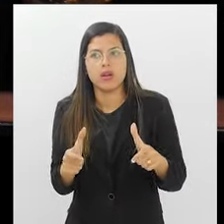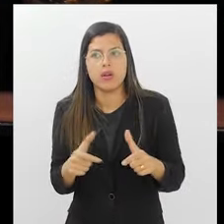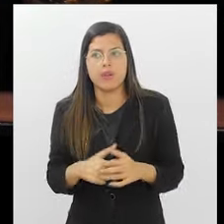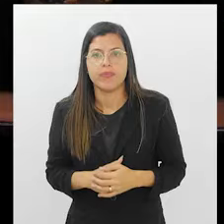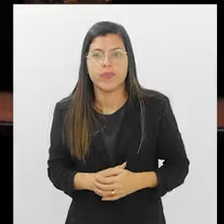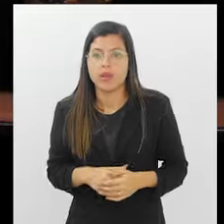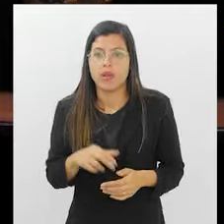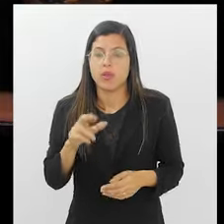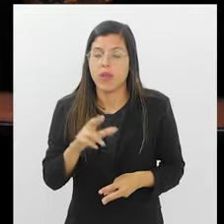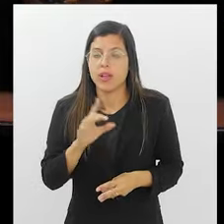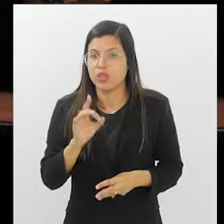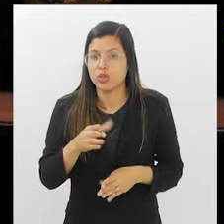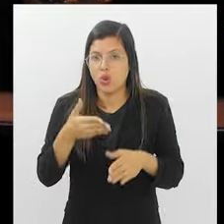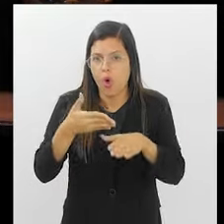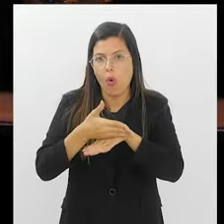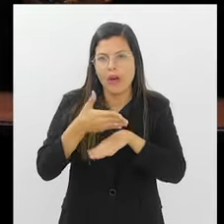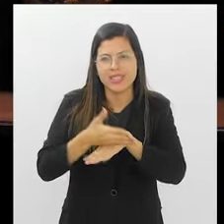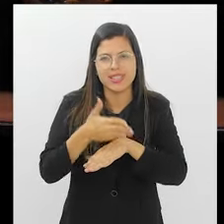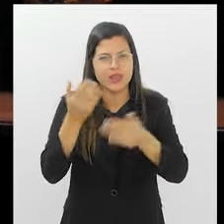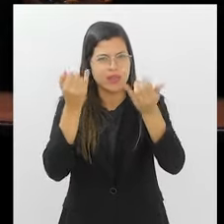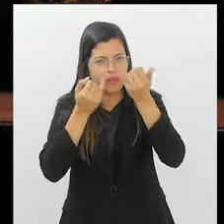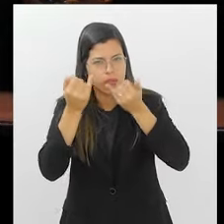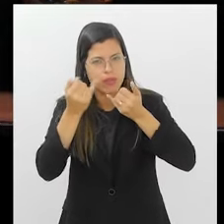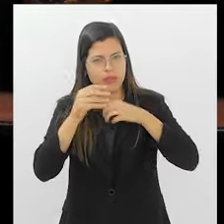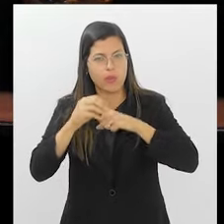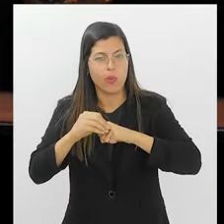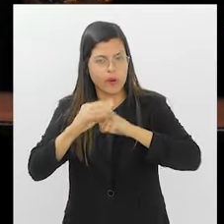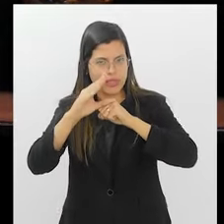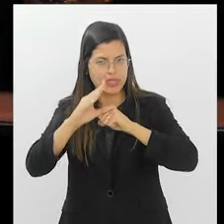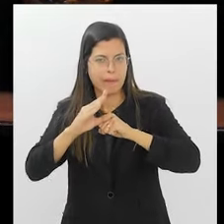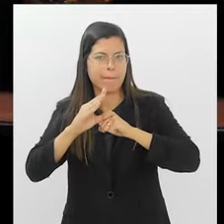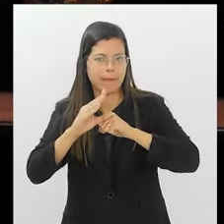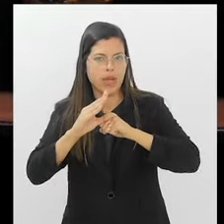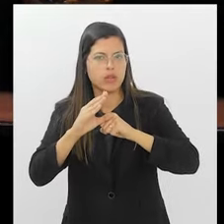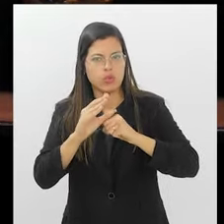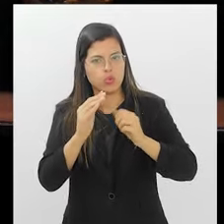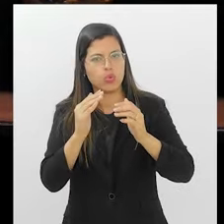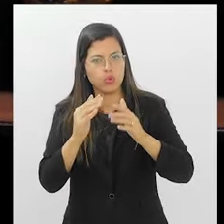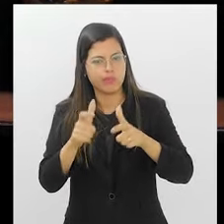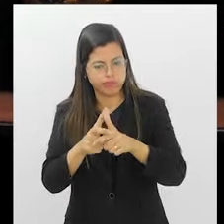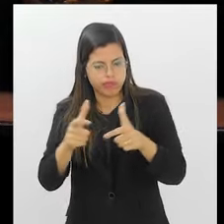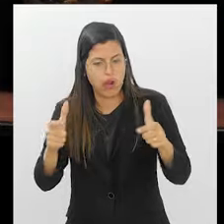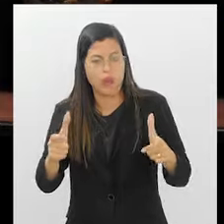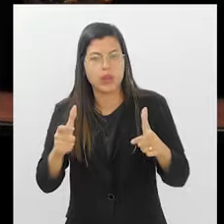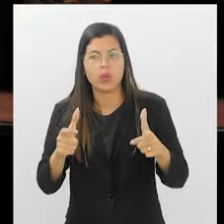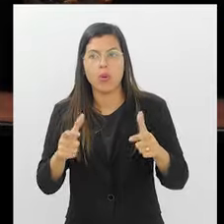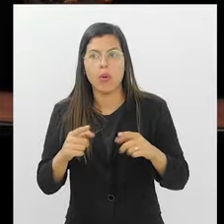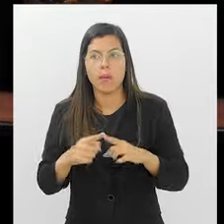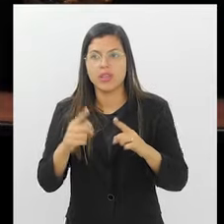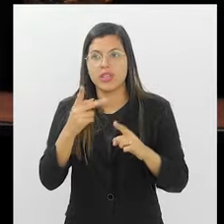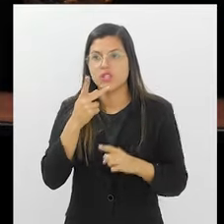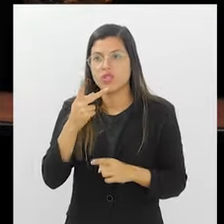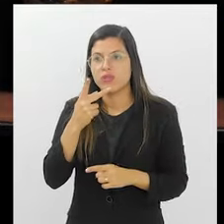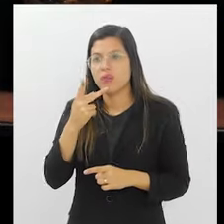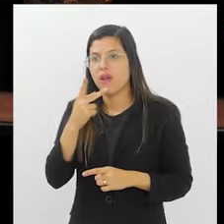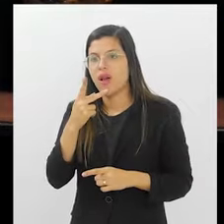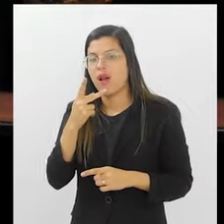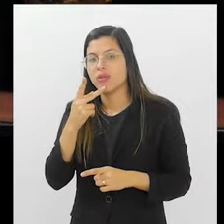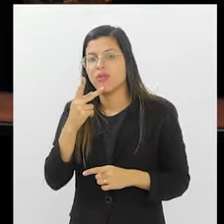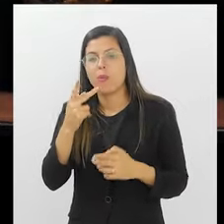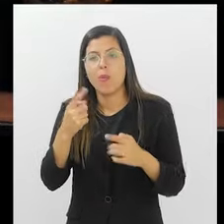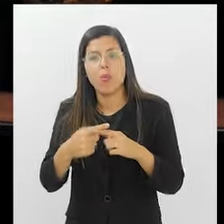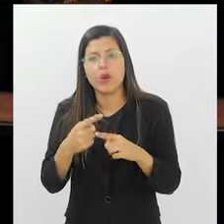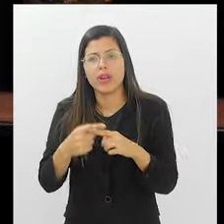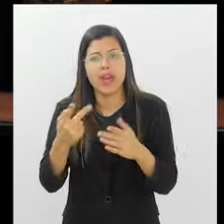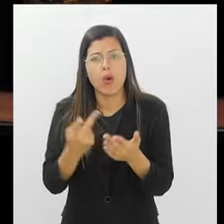diagnósticos. Não só o acesso à informação, o conhecimento, né, mas quando a gente fala sobre causas, muitas pessoas